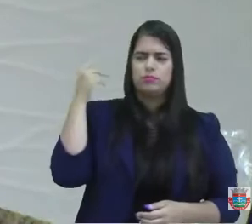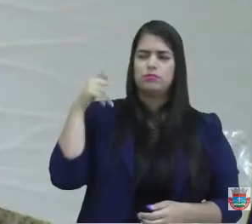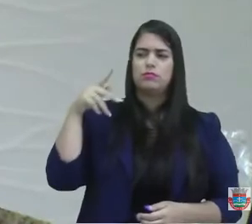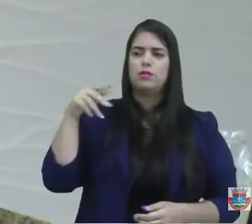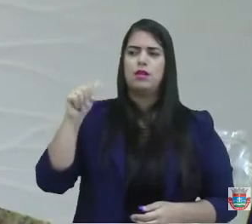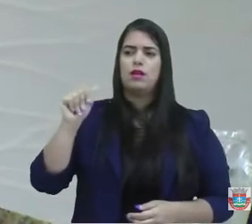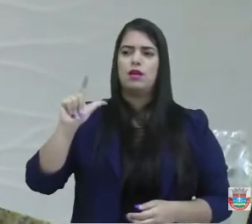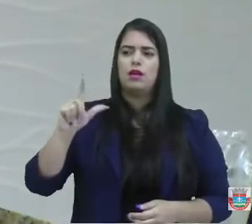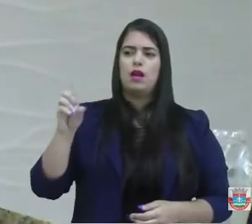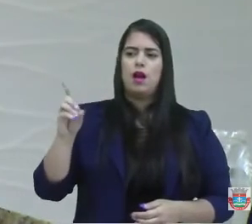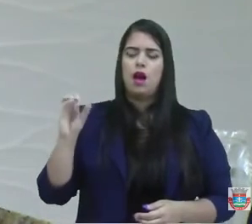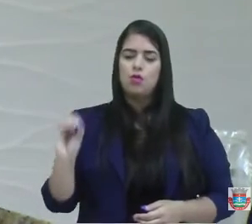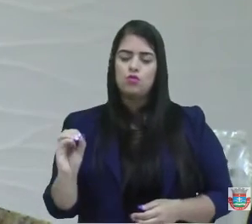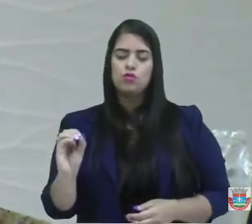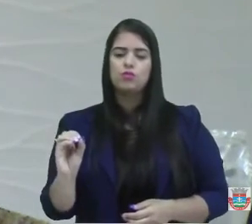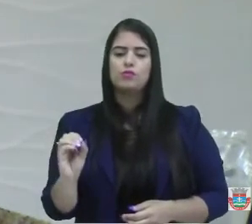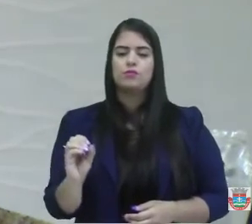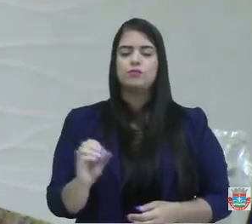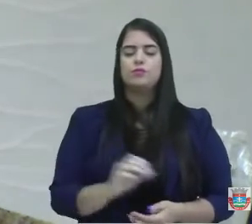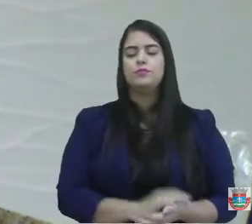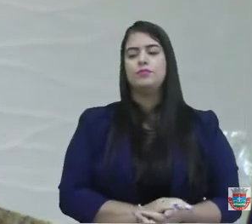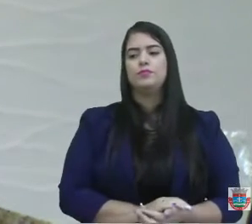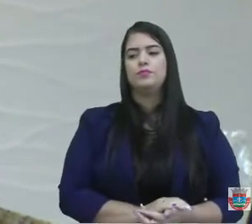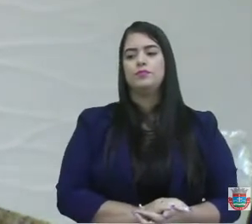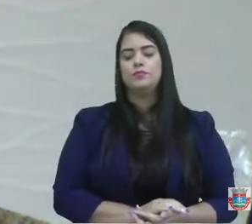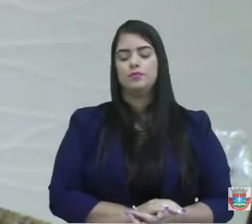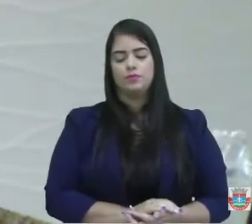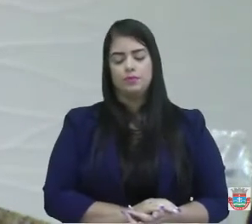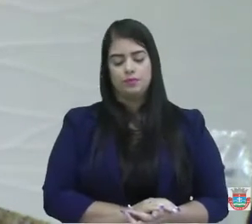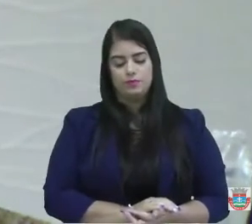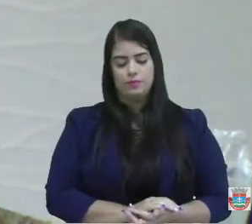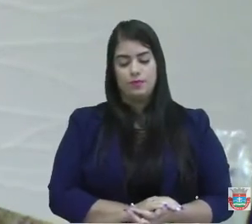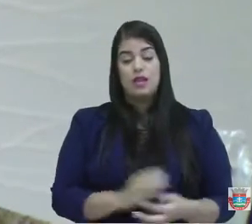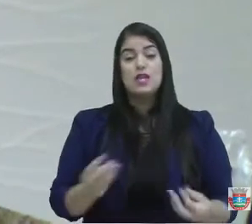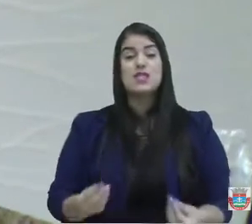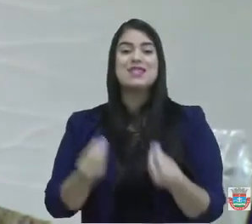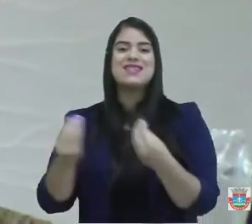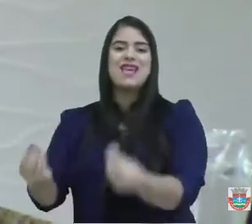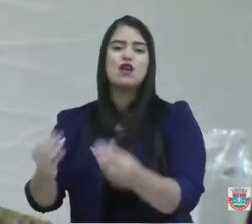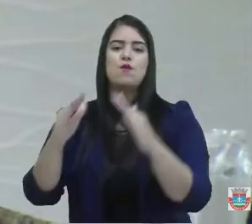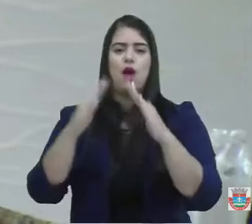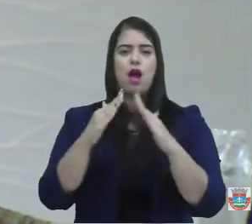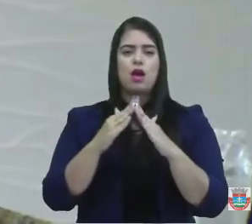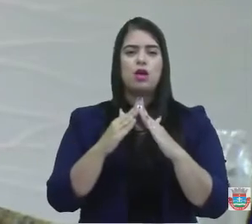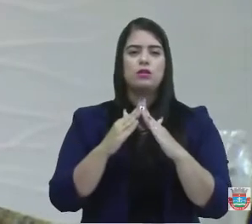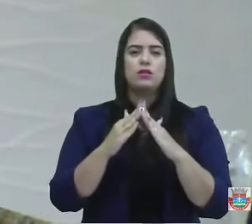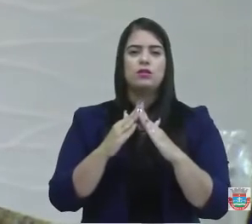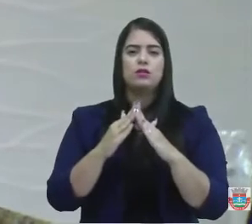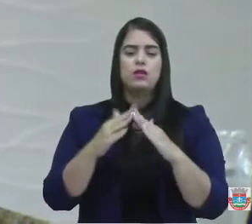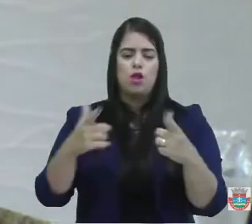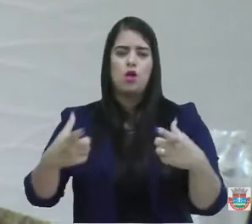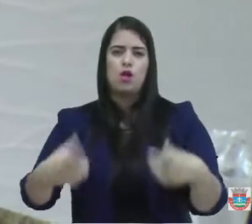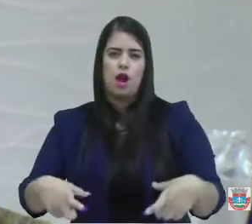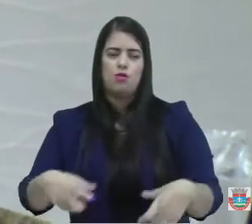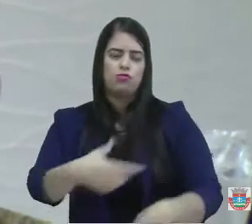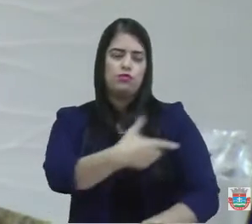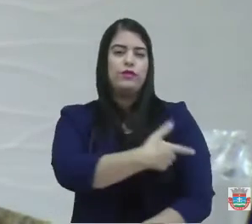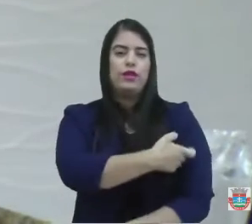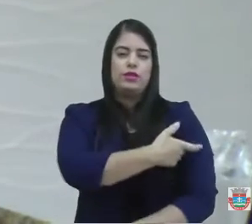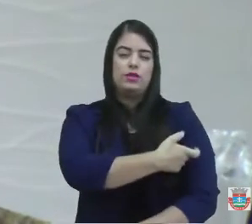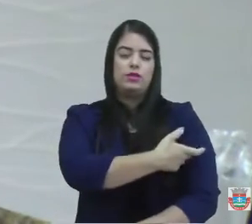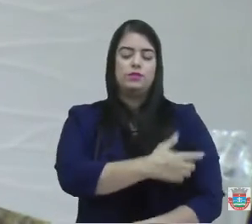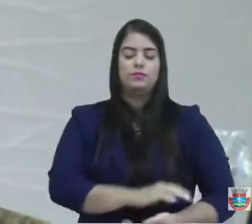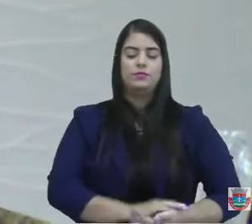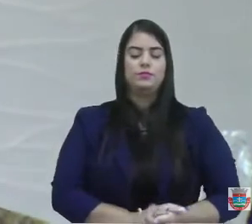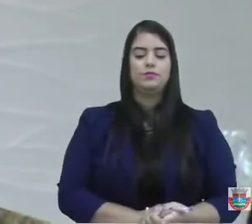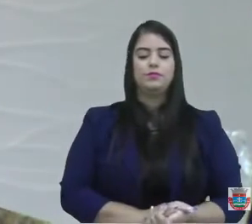Sem qualidade. Padre Aldo, o presidente, doou a casa para o povo lá. Vai lá perguntar a ele que Padre Aldo foi um grande